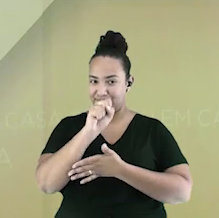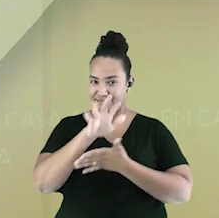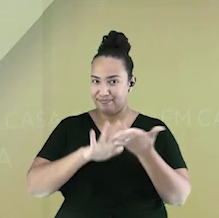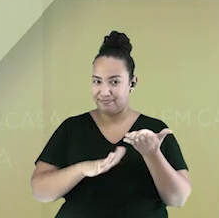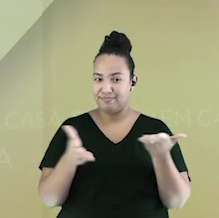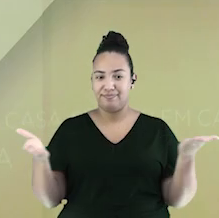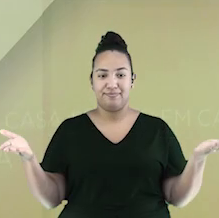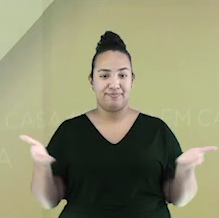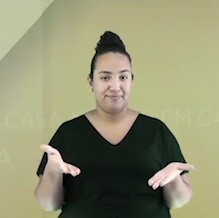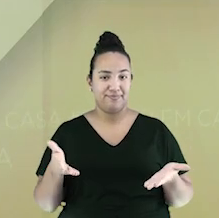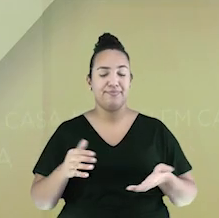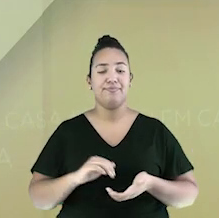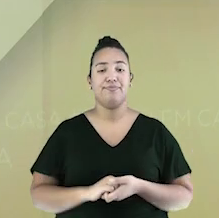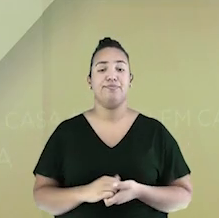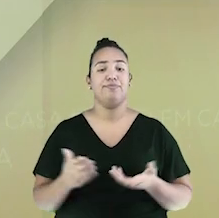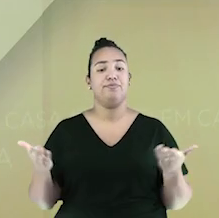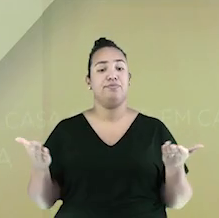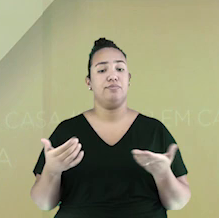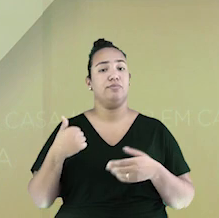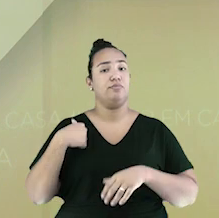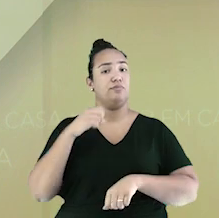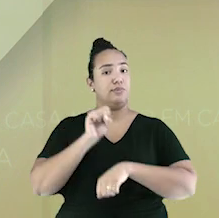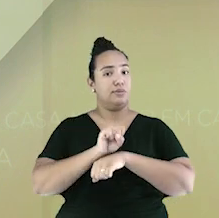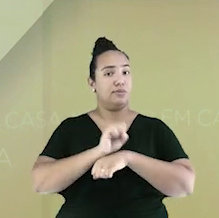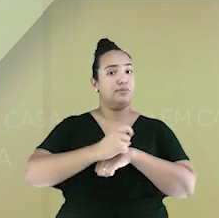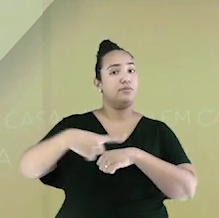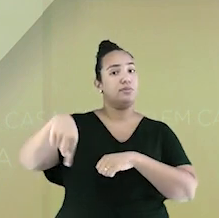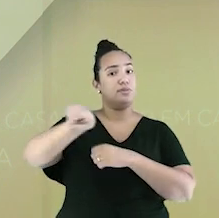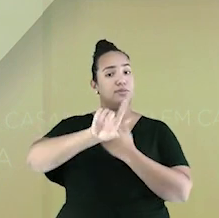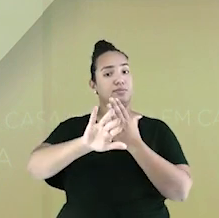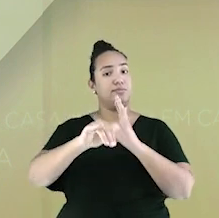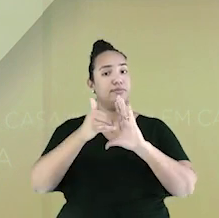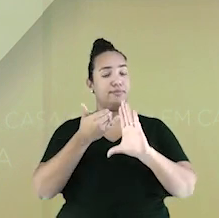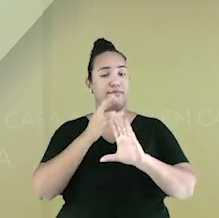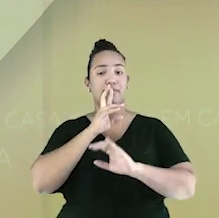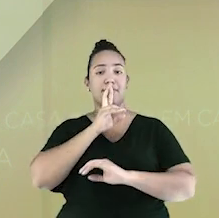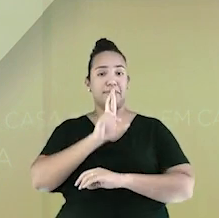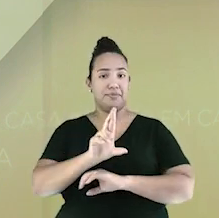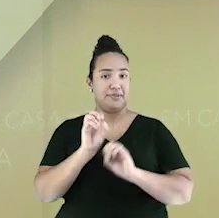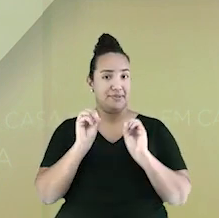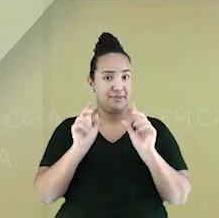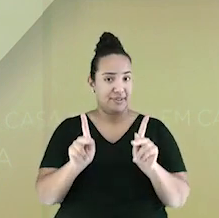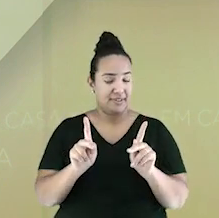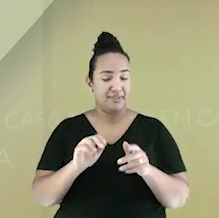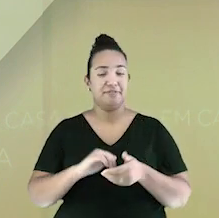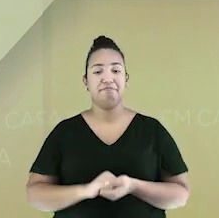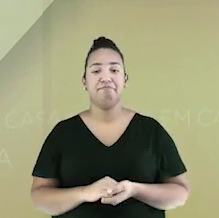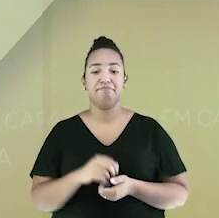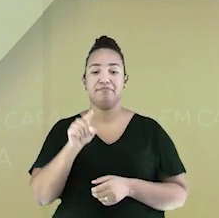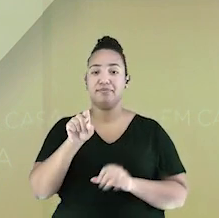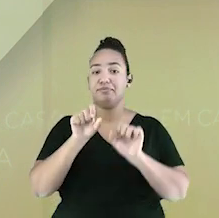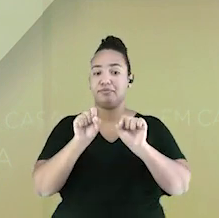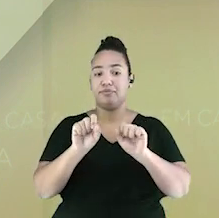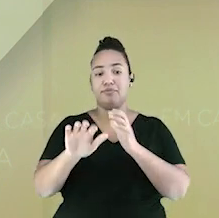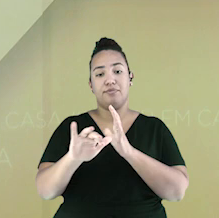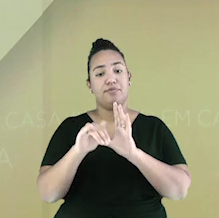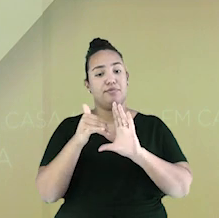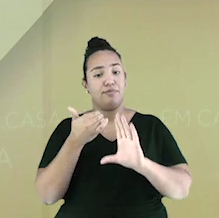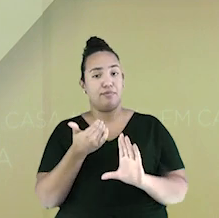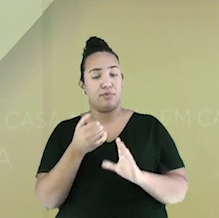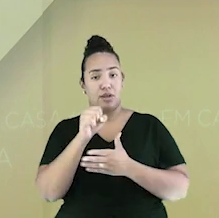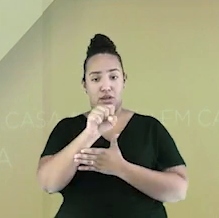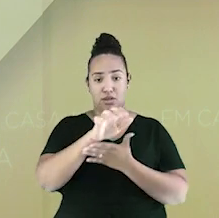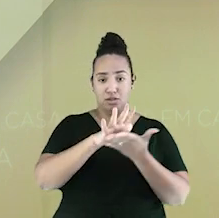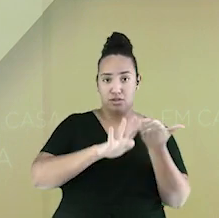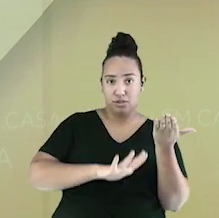Da atividade de hoje? Agora eu vou aguardar você nos enviar as respostas das perguntas, ok? Você pode nos